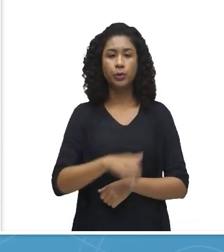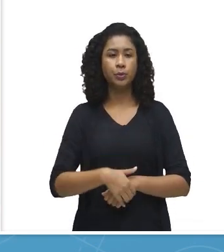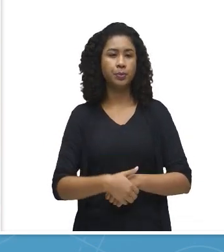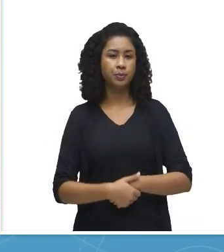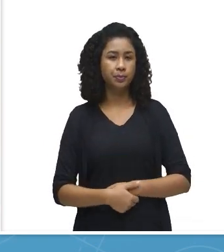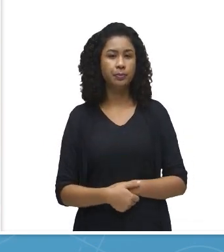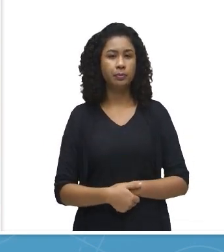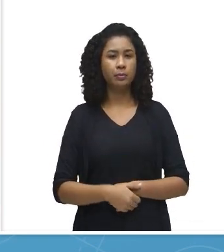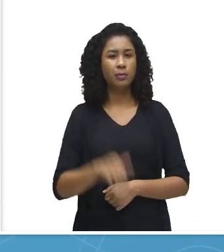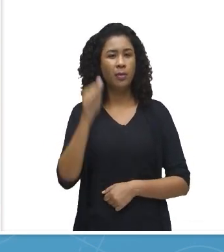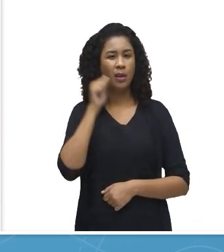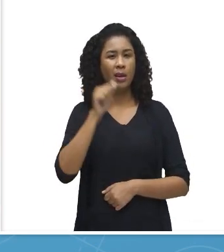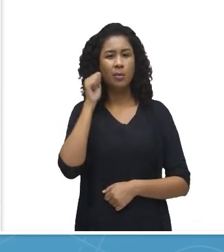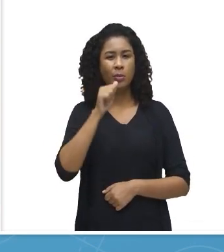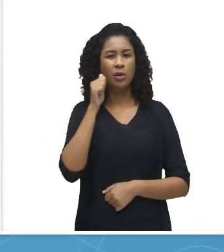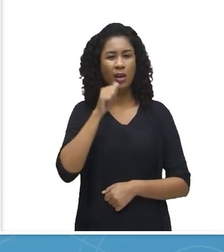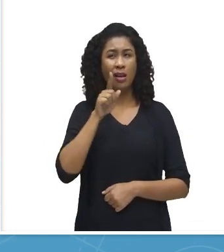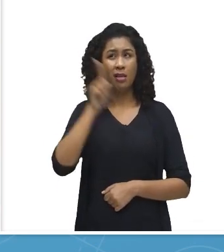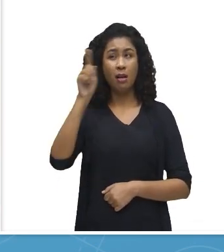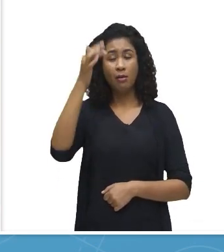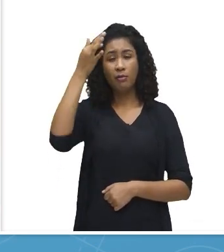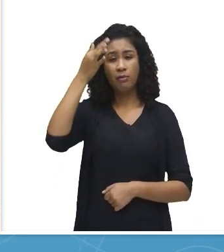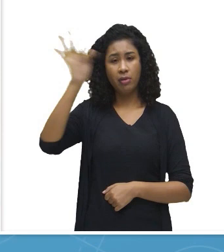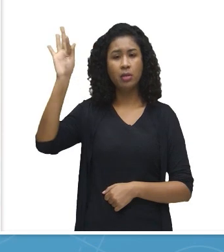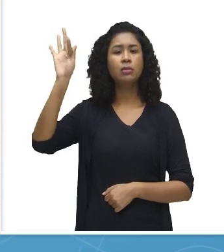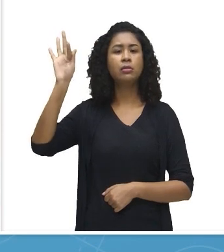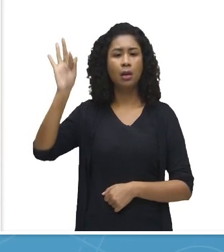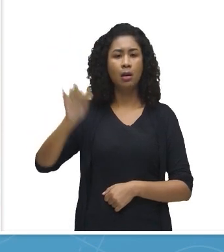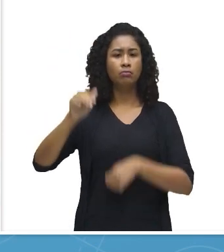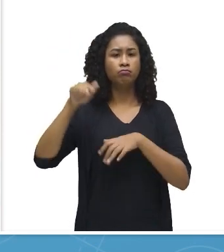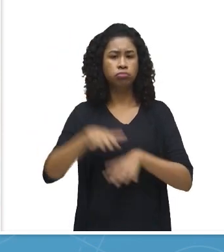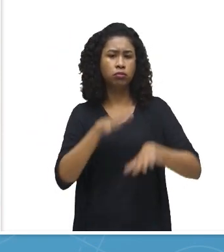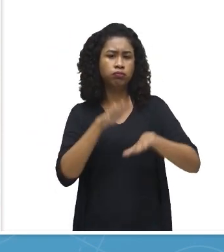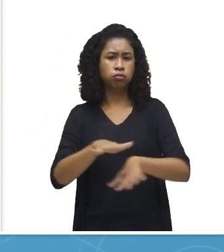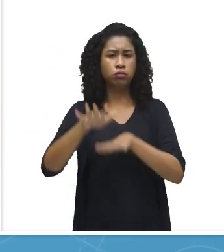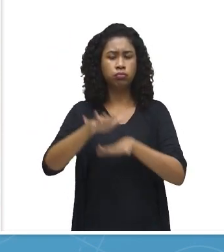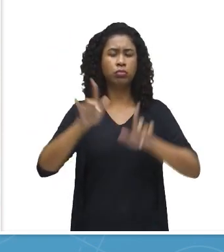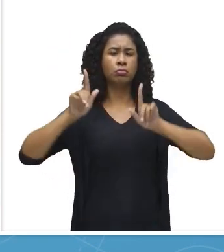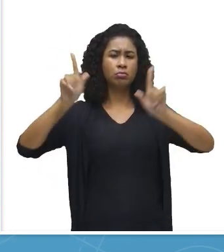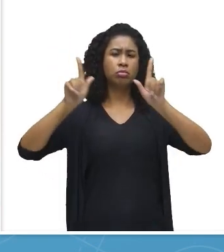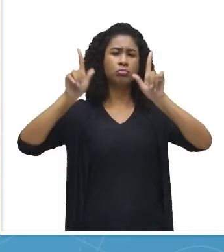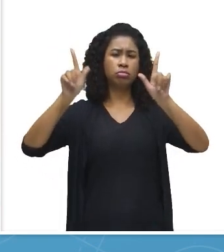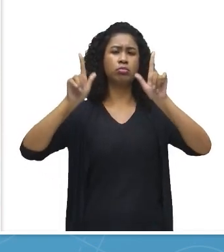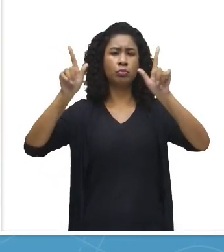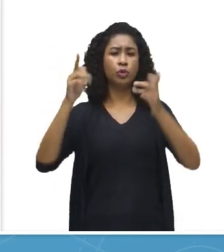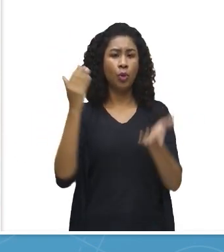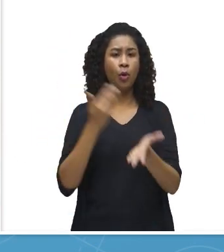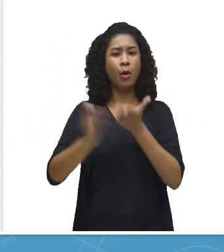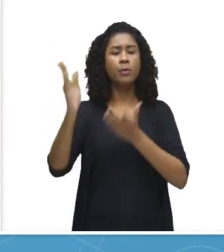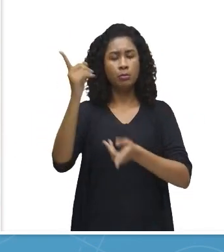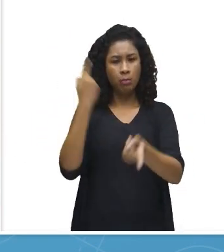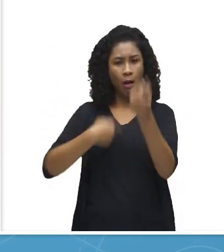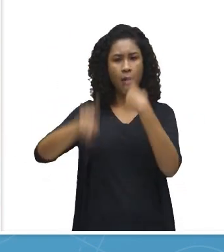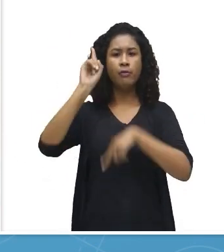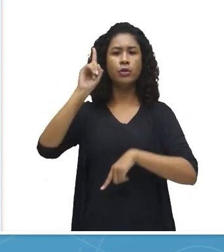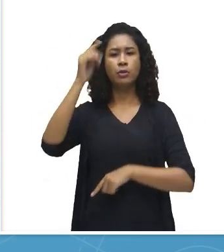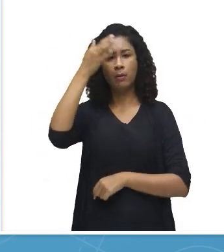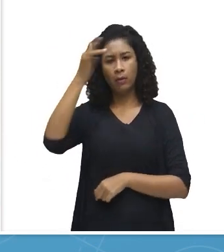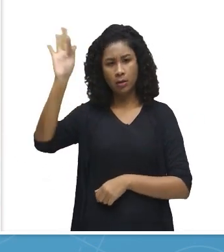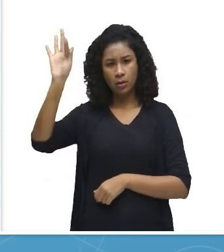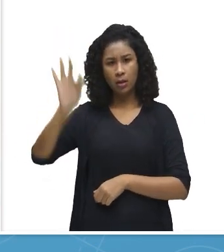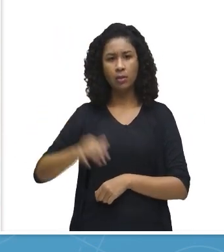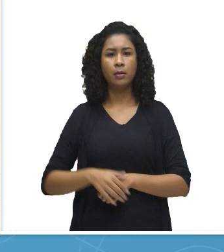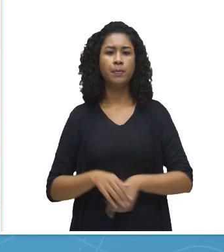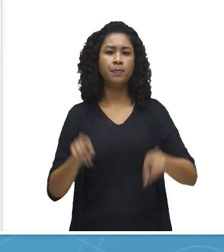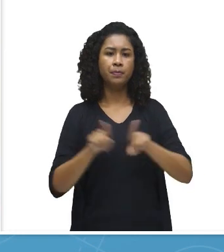Mulheres na França, que deu início à Revolução Francesa, o movimento das sufragistas, o movimento de mulheres pelo direito ao